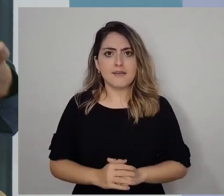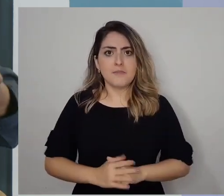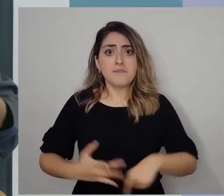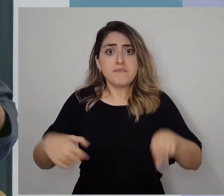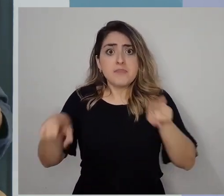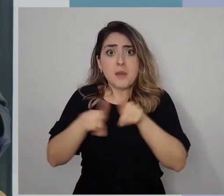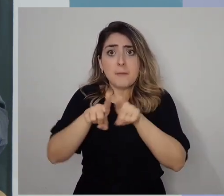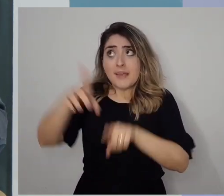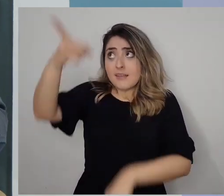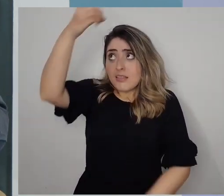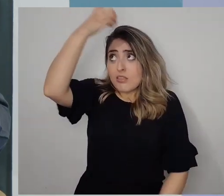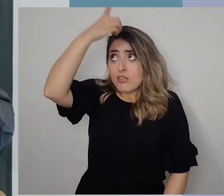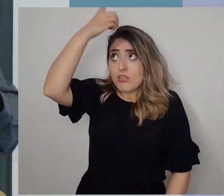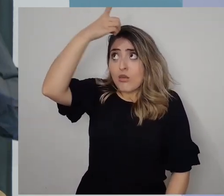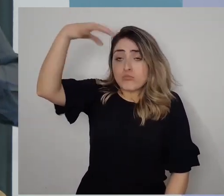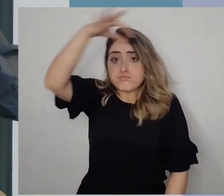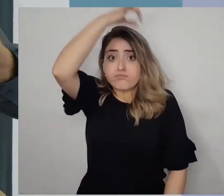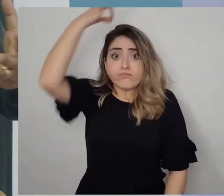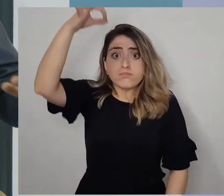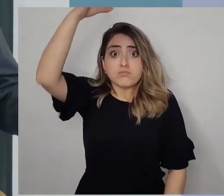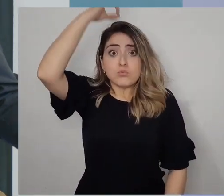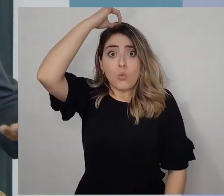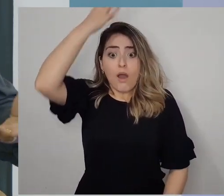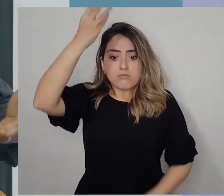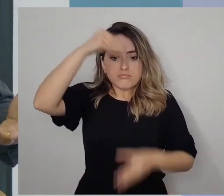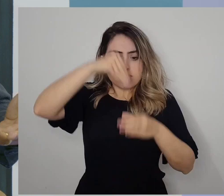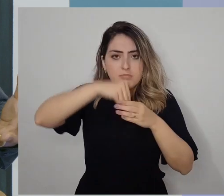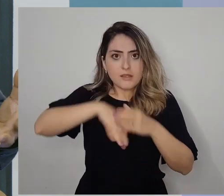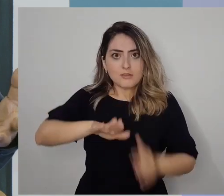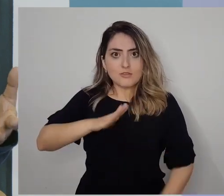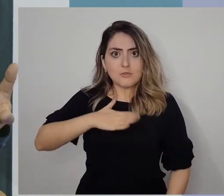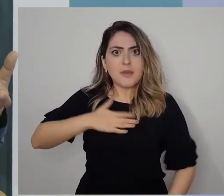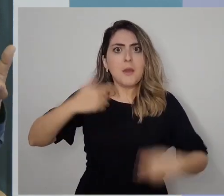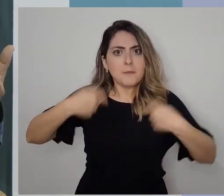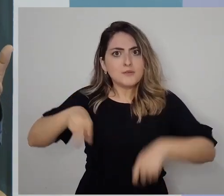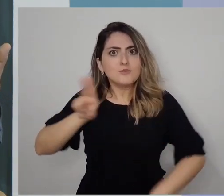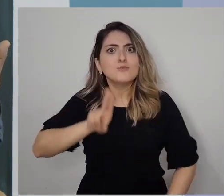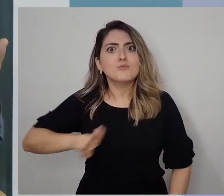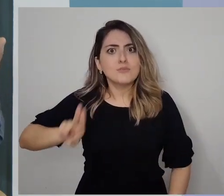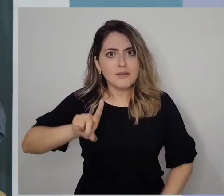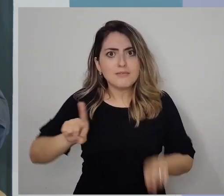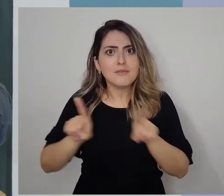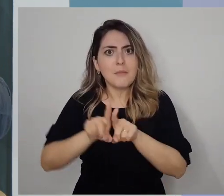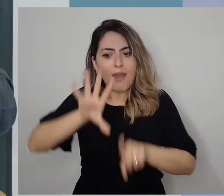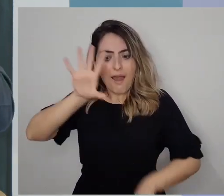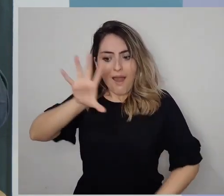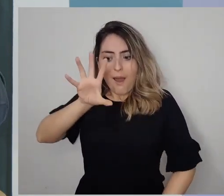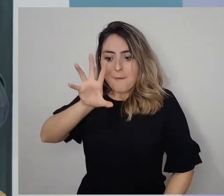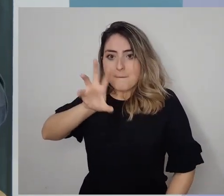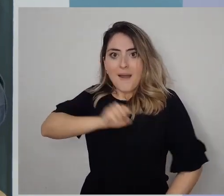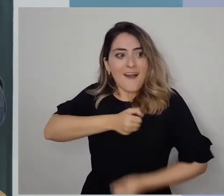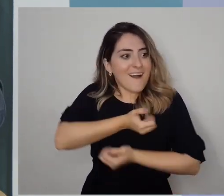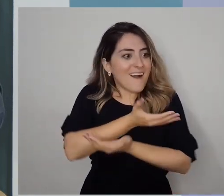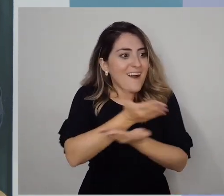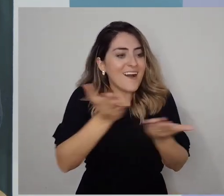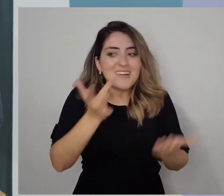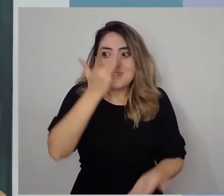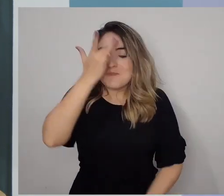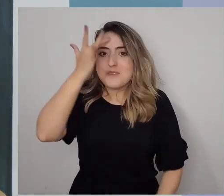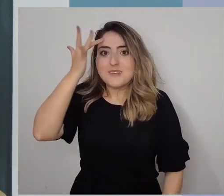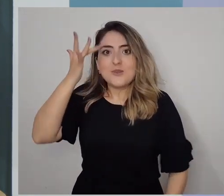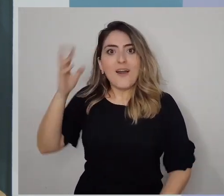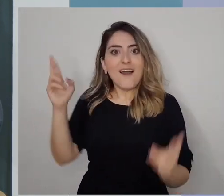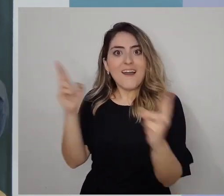abençoar os nossos irmãos, o amor sacrificial a todas as pessoas, o bom desempenho dos